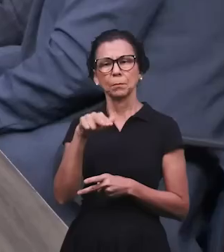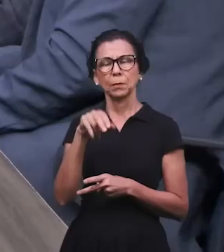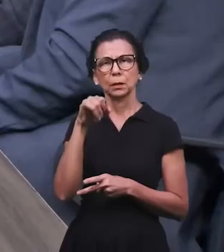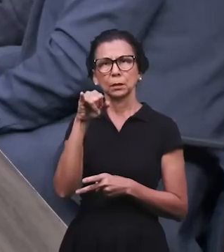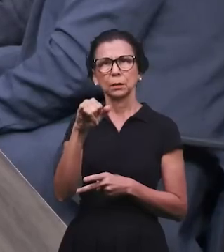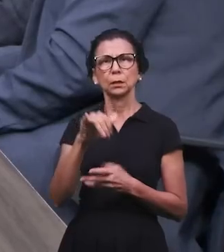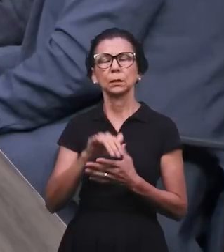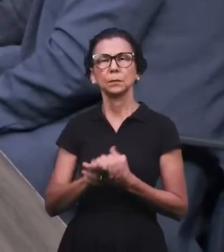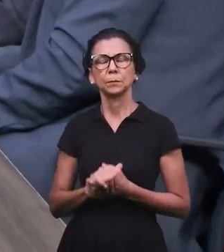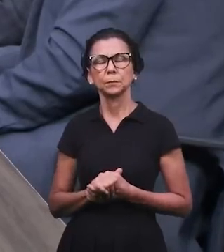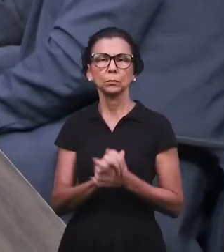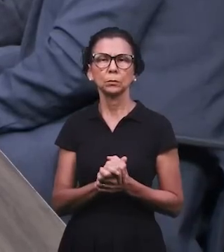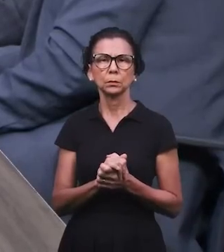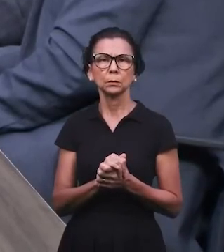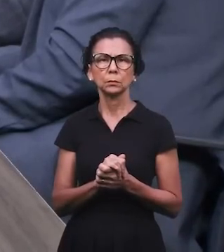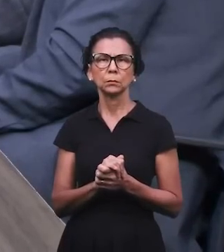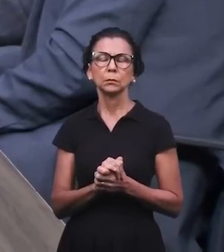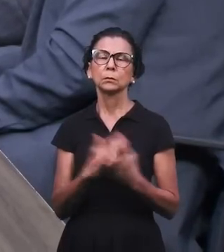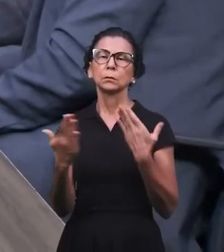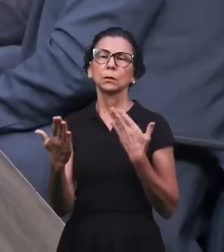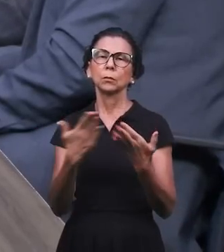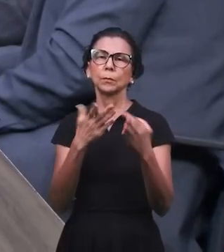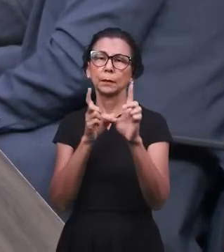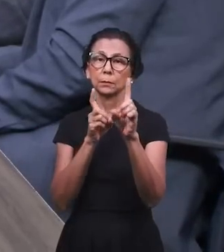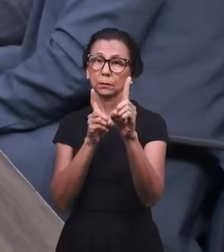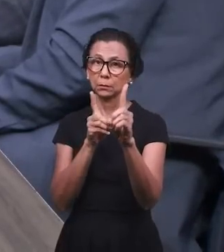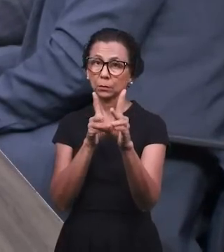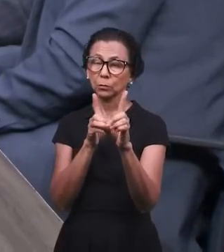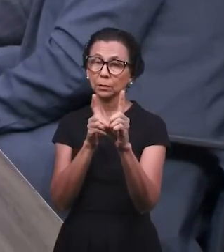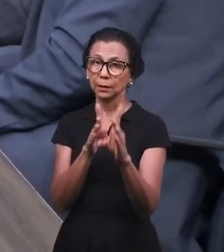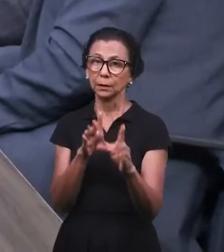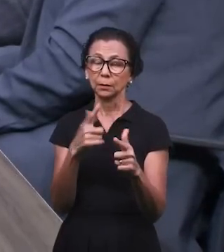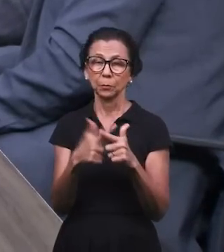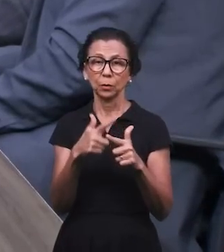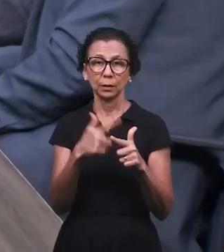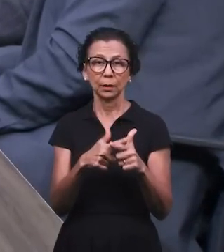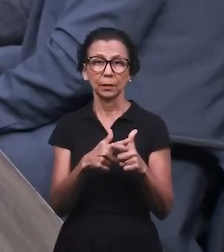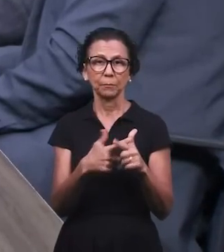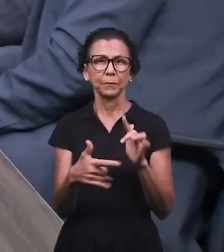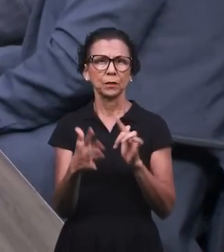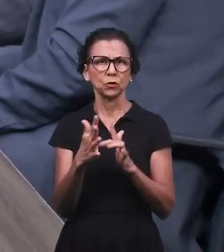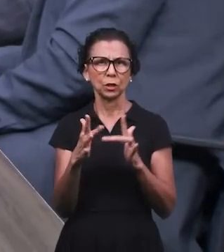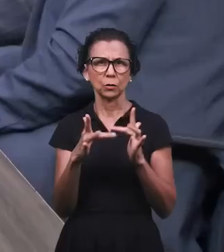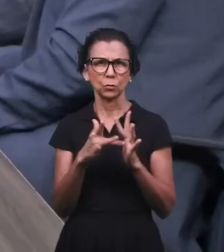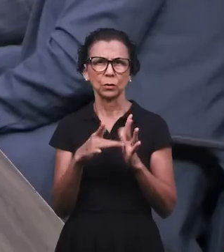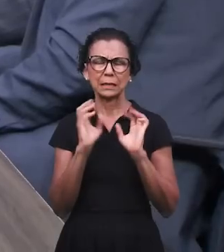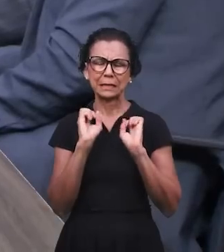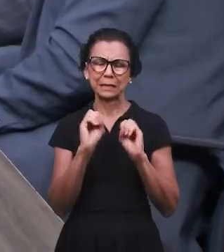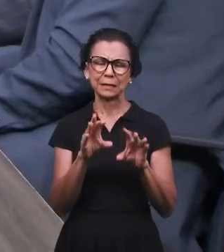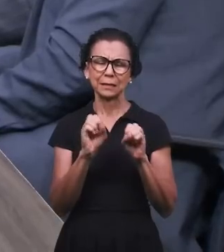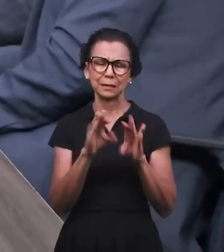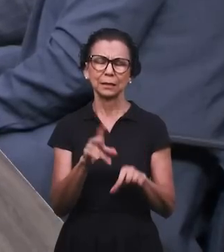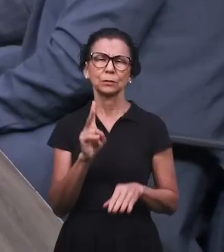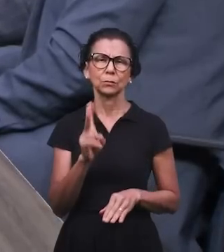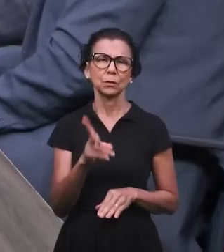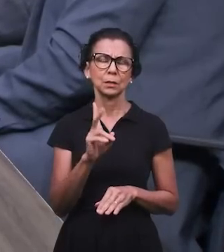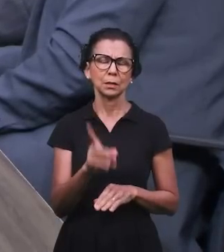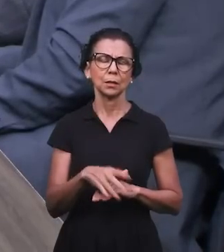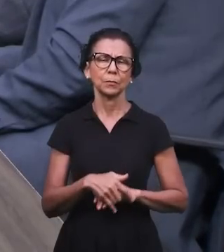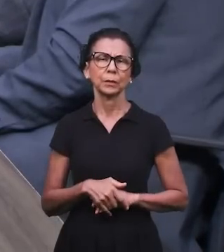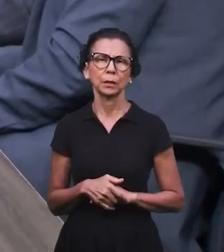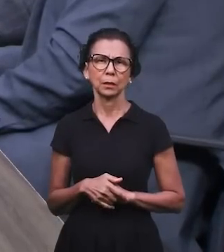que Jesus sempre levou os seus ensinos. Ele nunca admitiu que os ensinos eram dele. Ele sempre